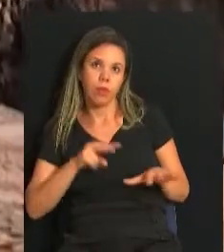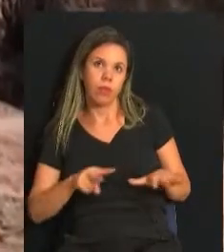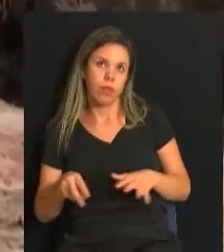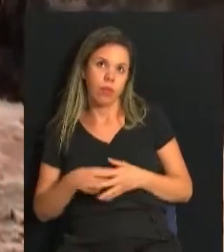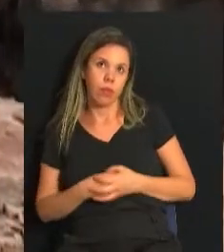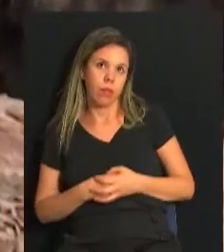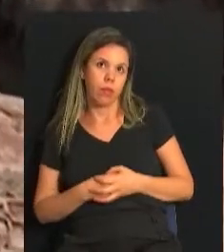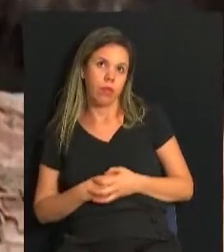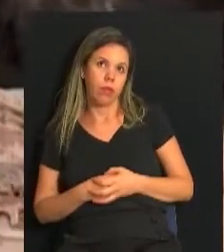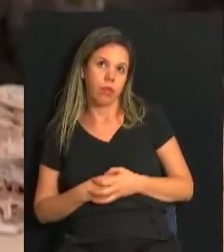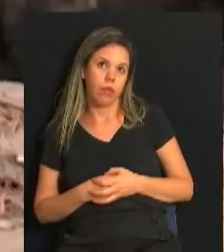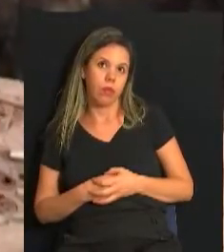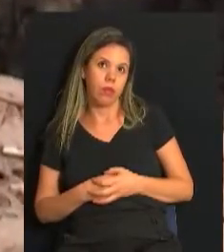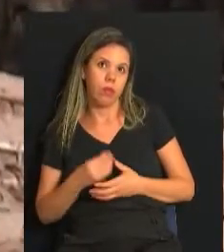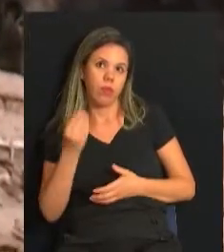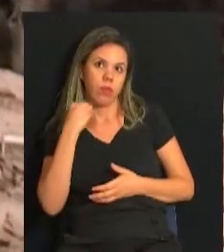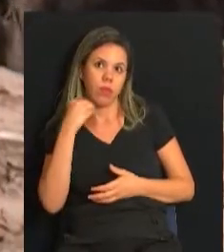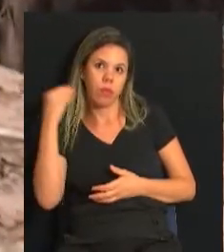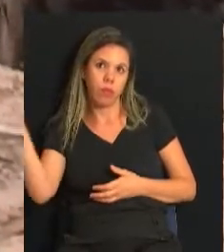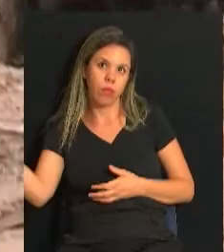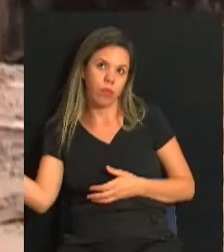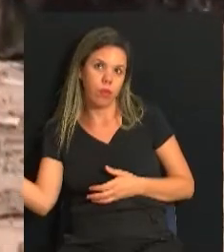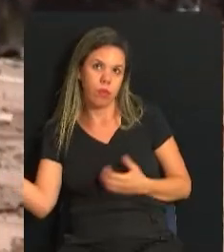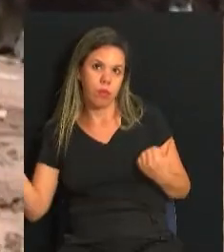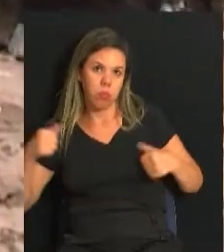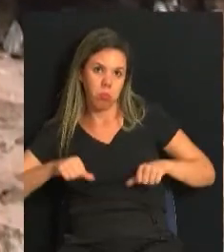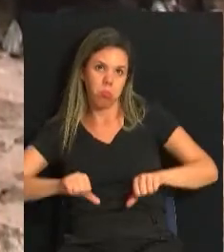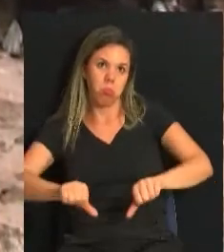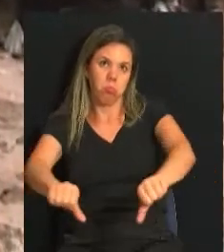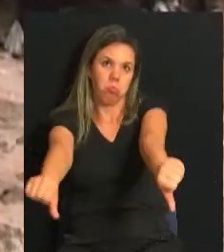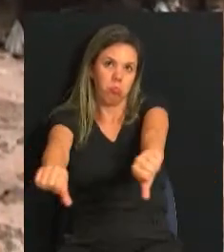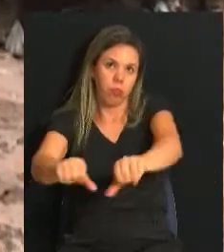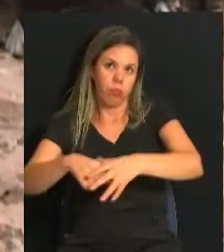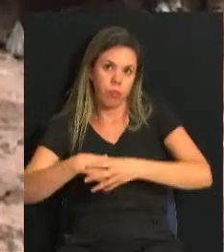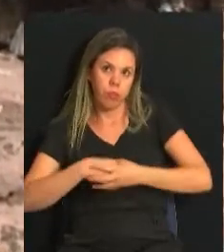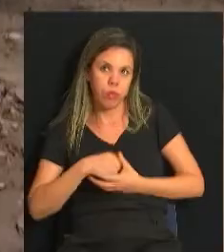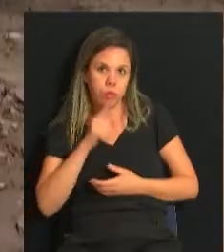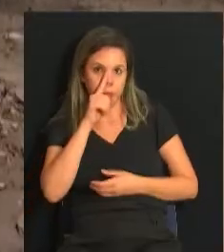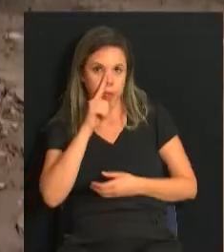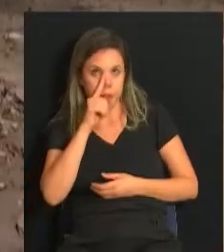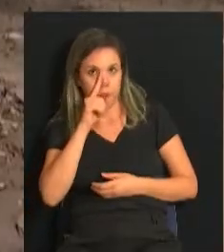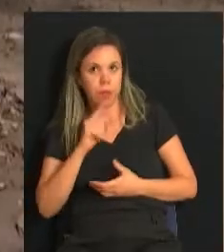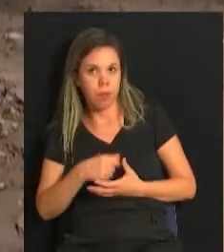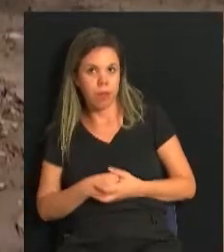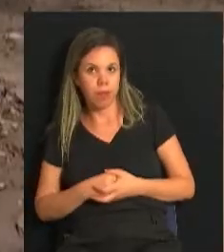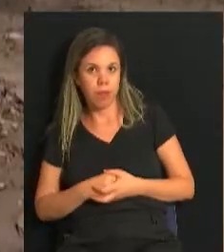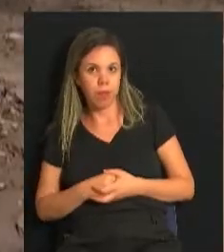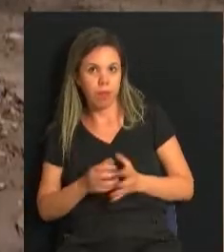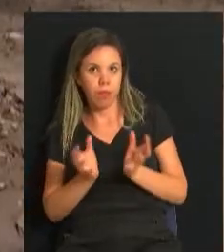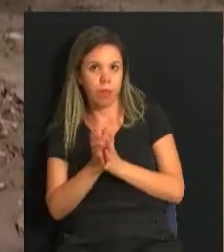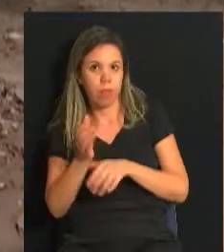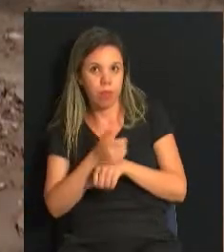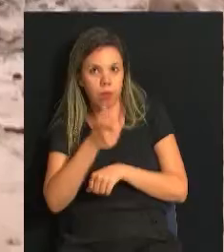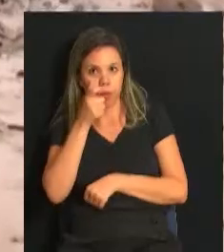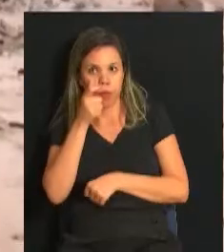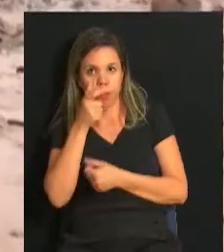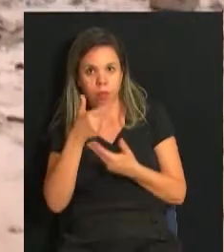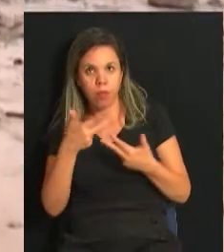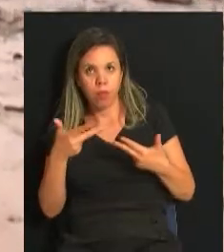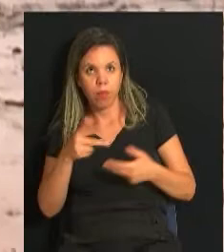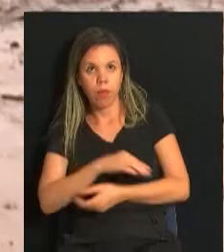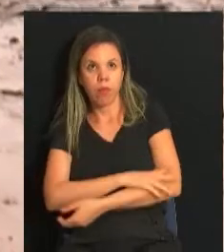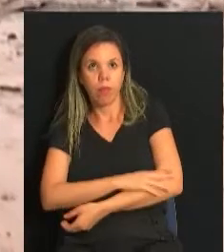semanas o que já estava frágil aqui na ponte agora ficou perigoso nossa equipe flagrou diversos